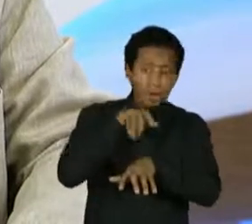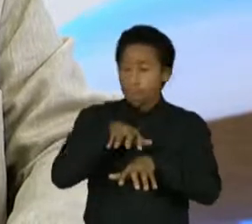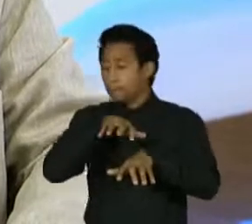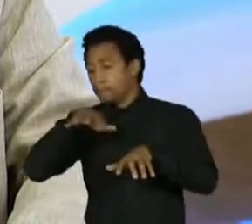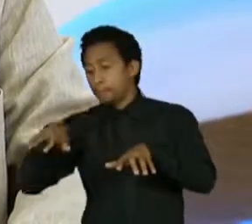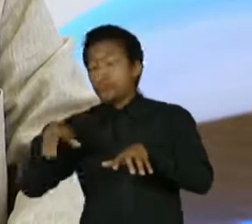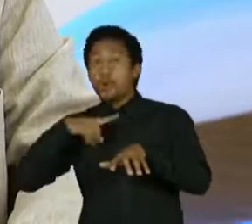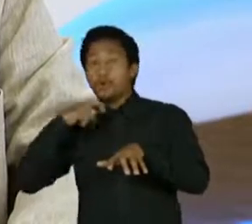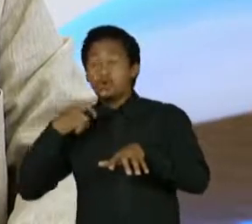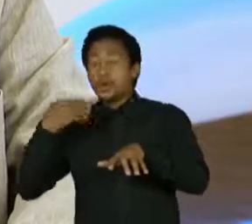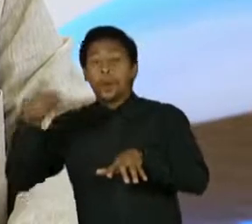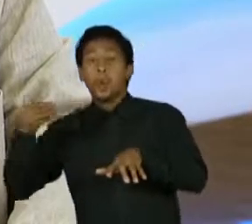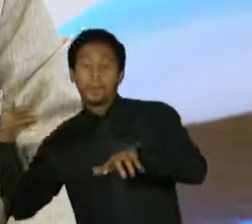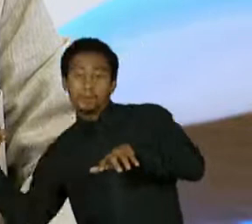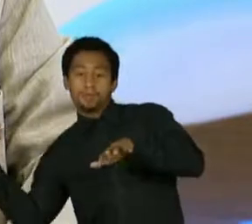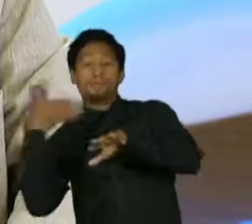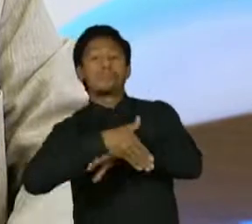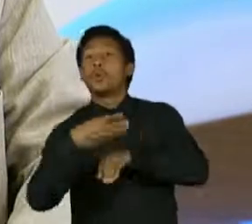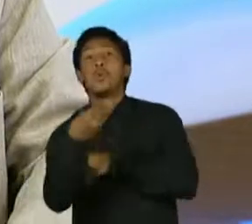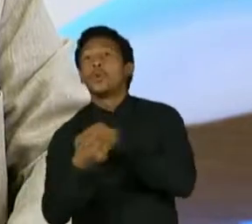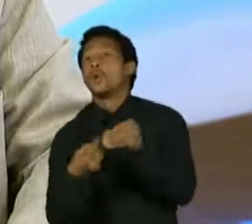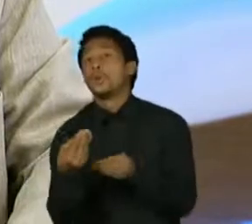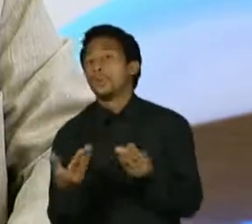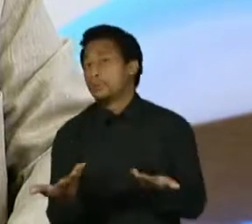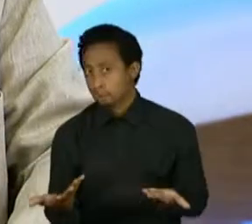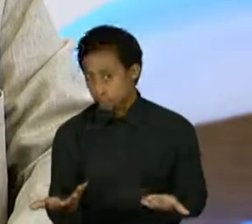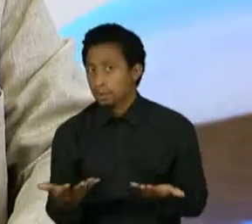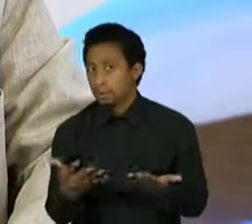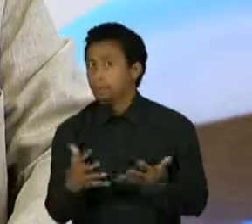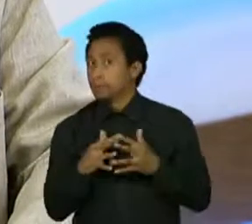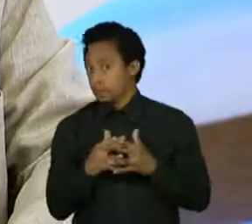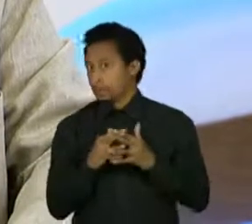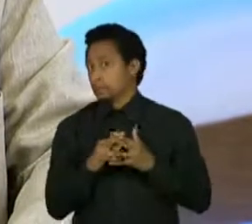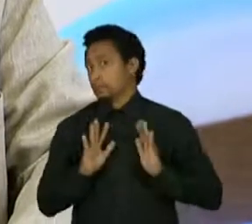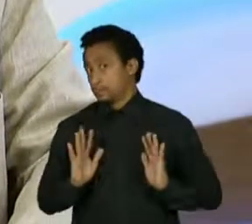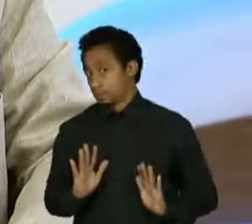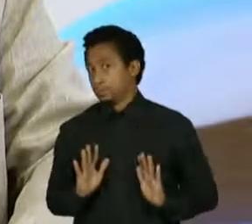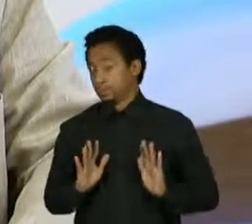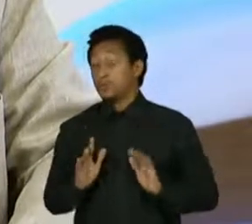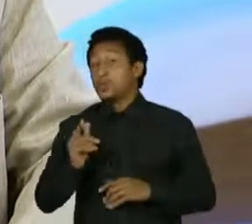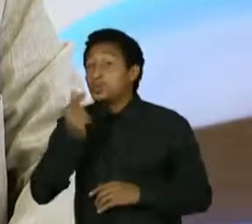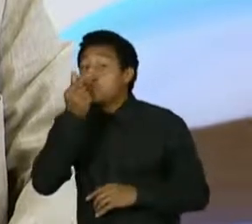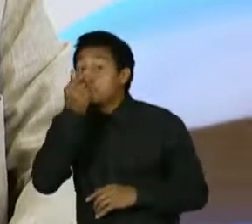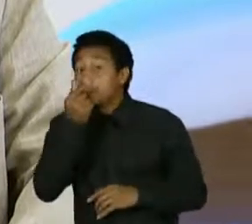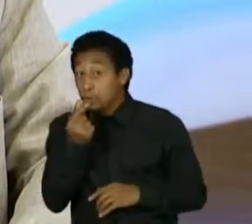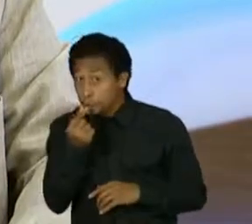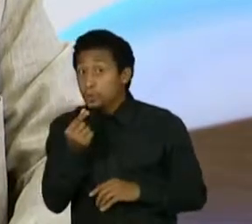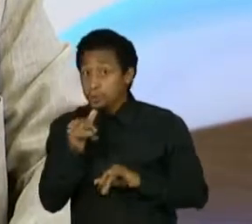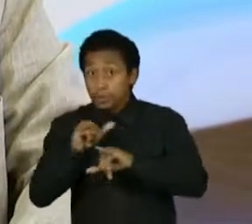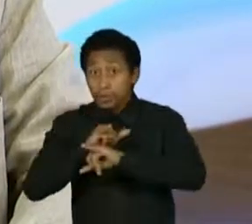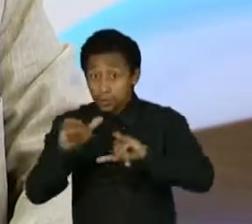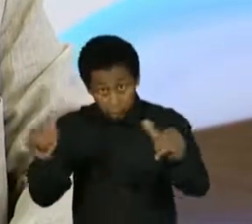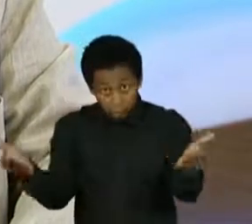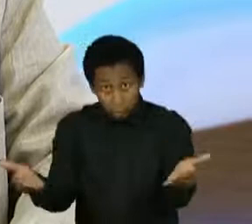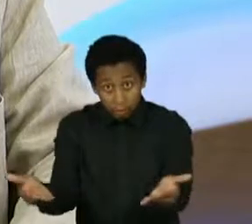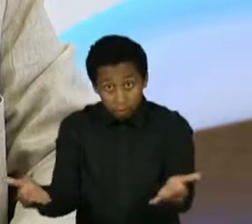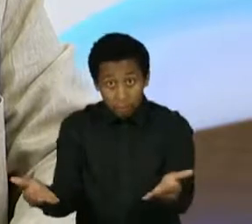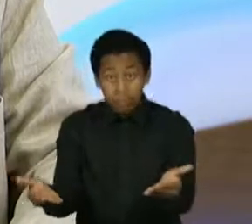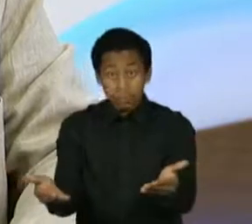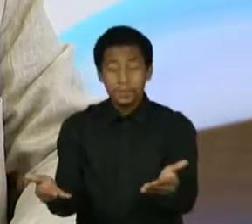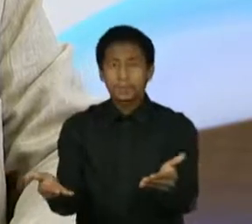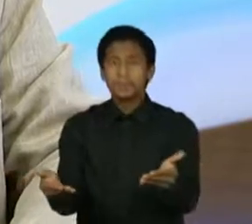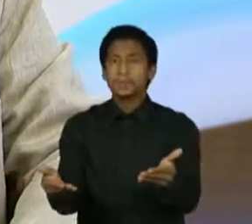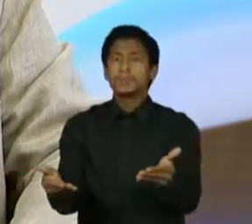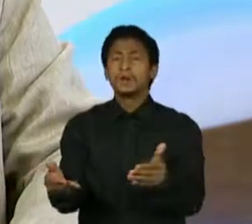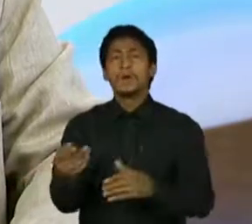do texto pudim liberou hoje é que ele deixa aberta a perspectiva